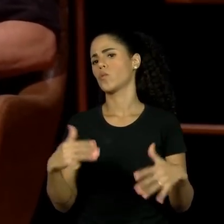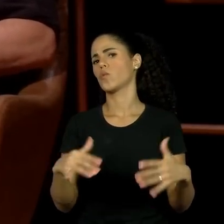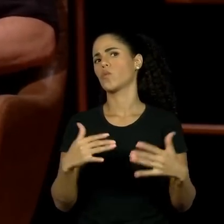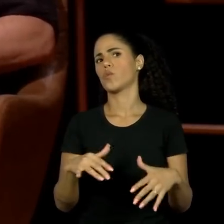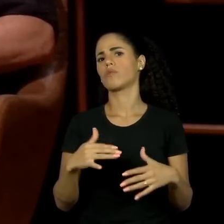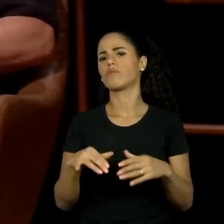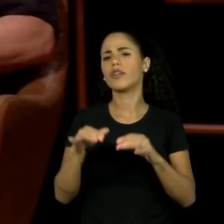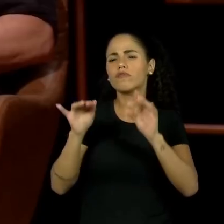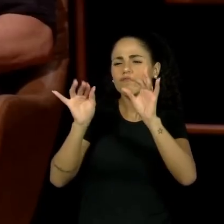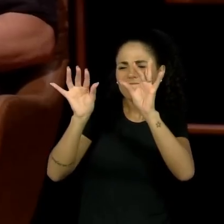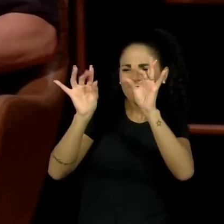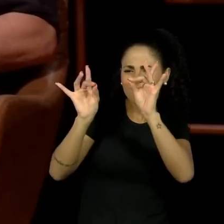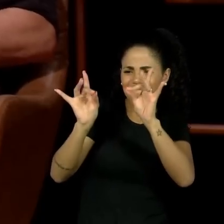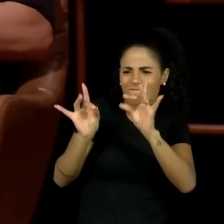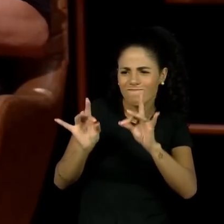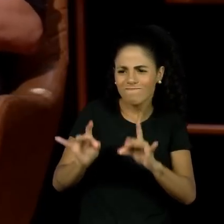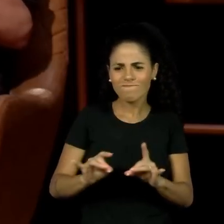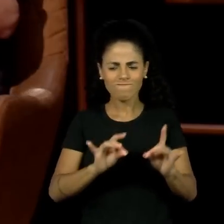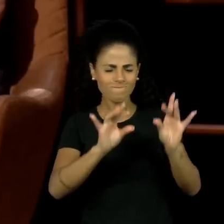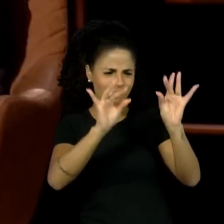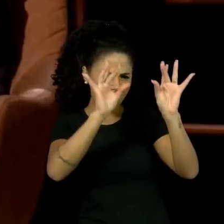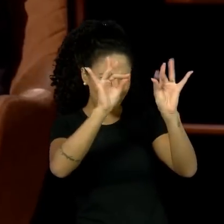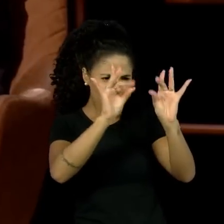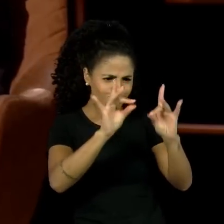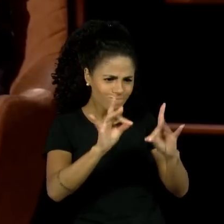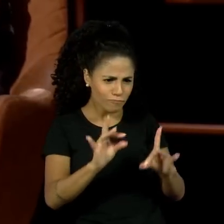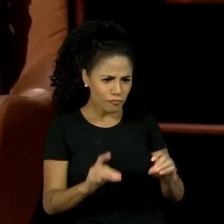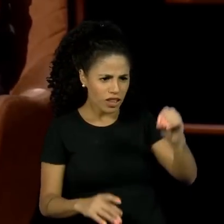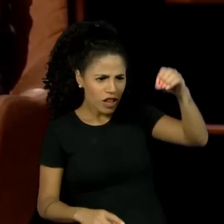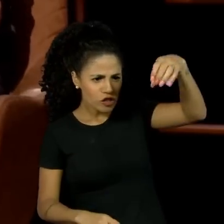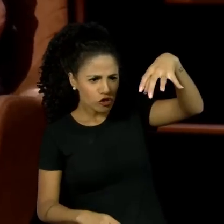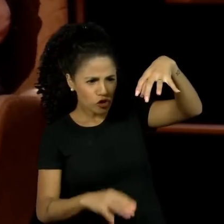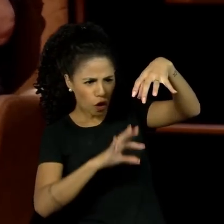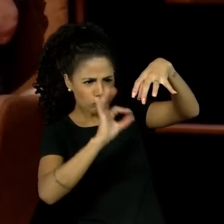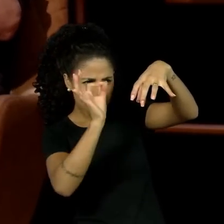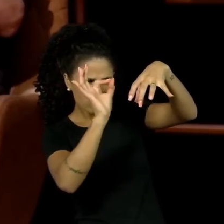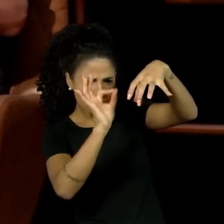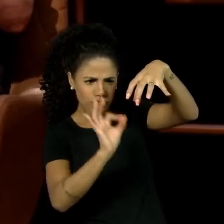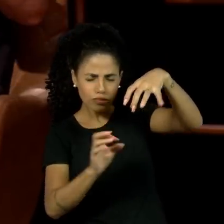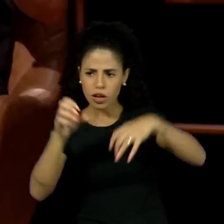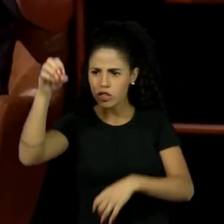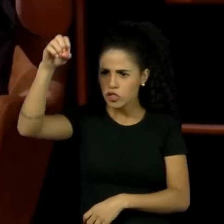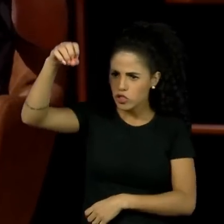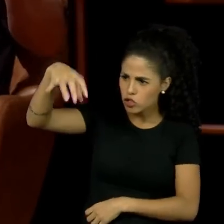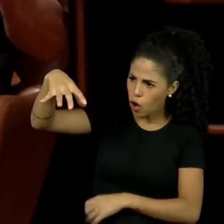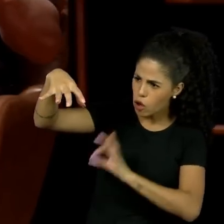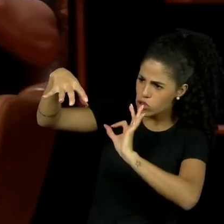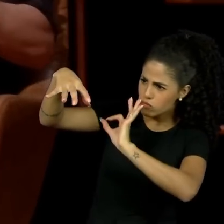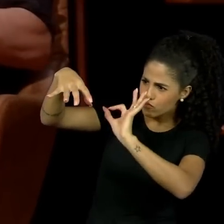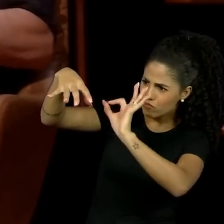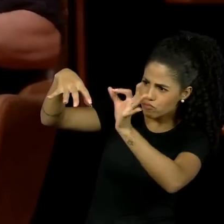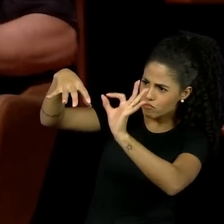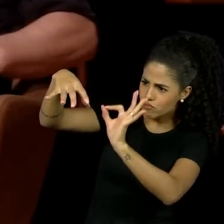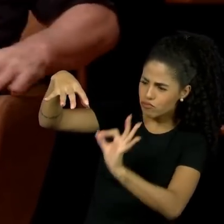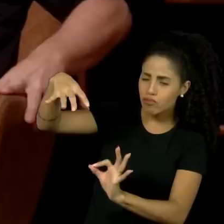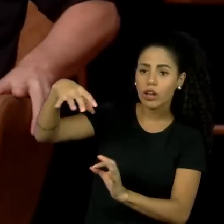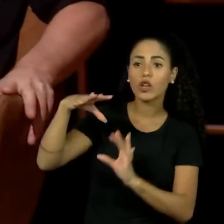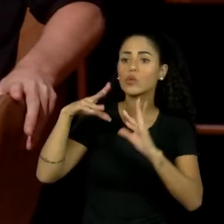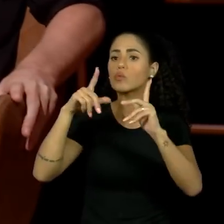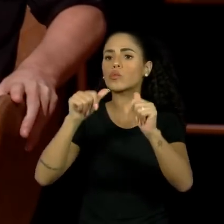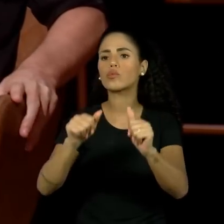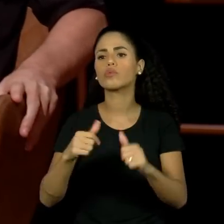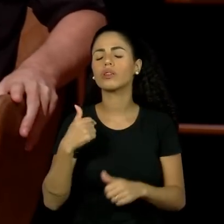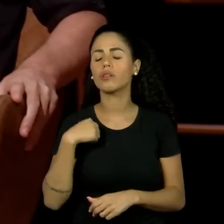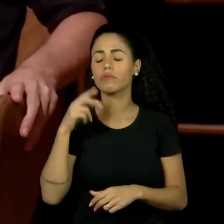A delicadeza com que ele iluminava, ele pintava cada corpo, pintava cada cena. E